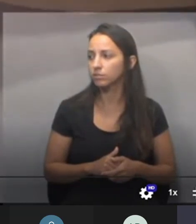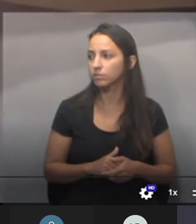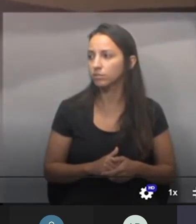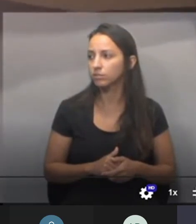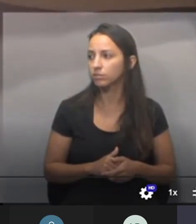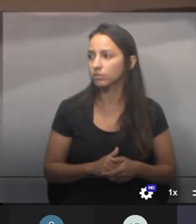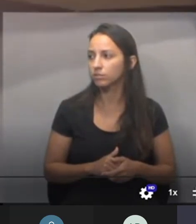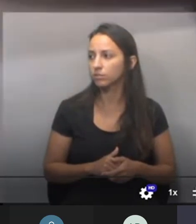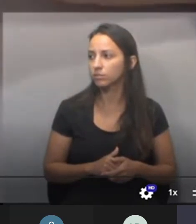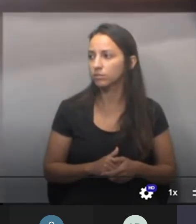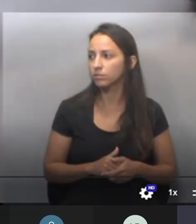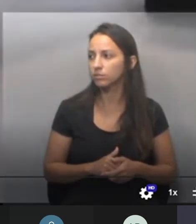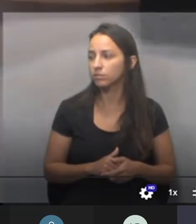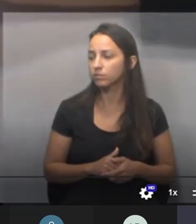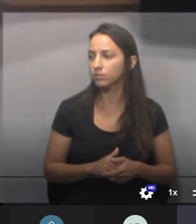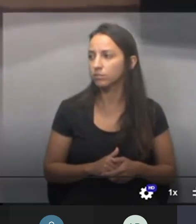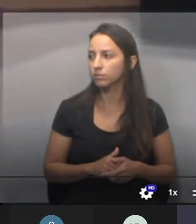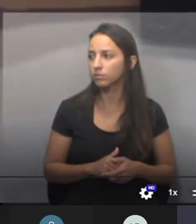e